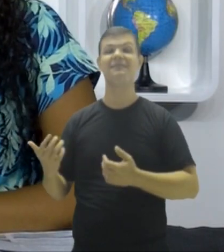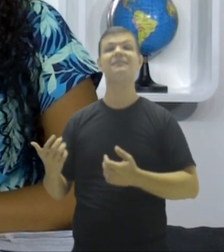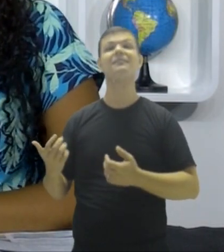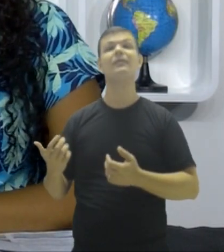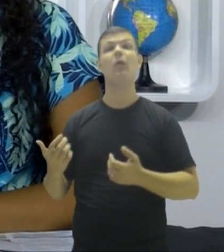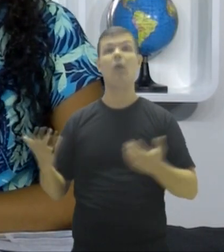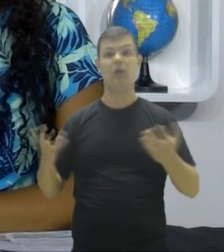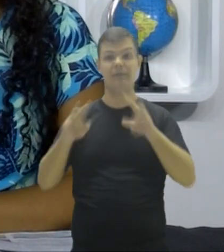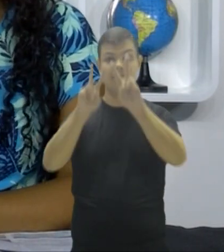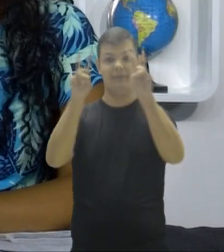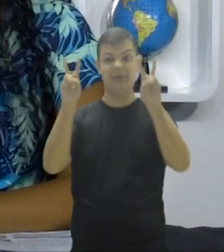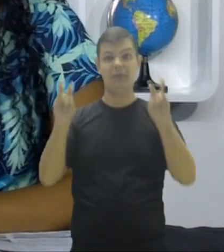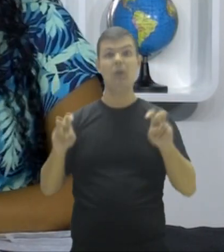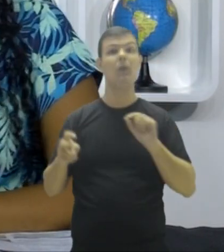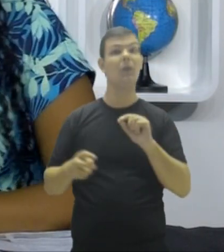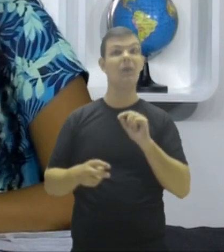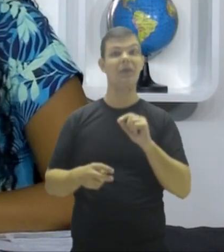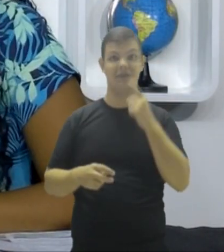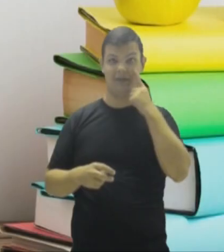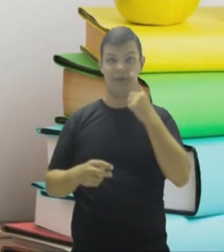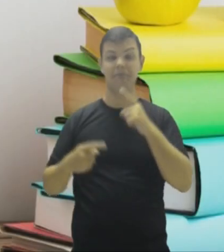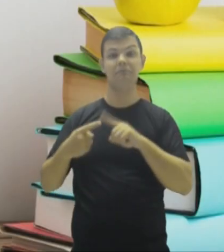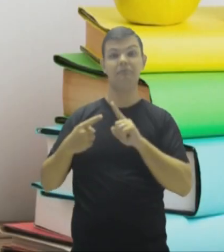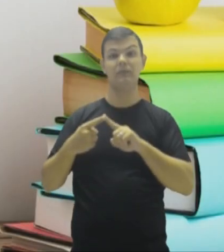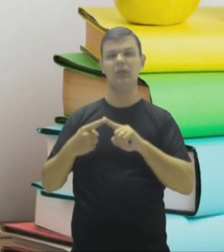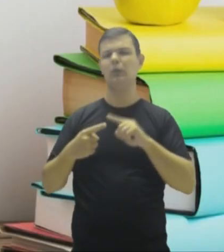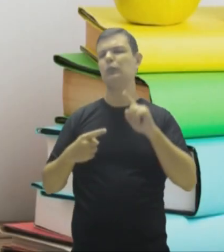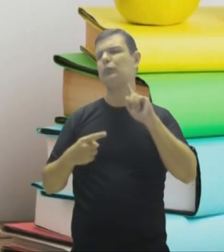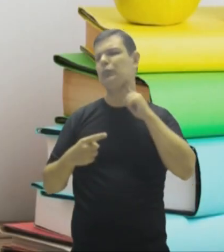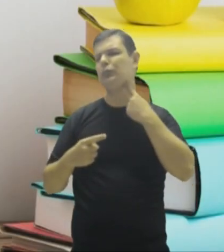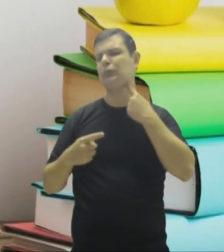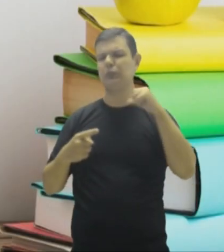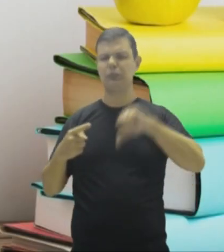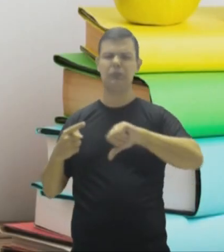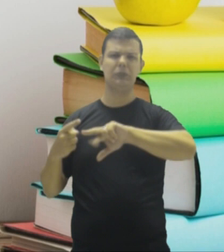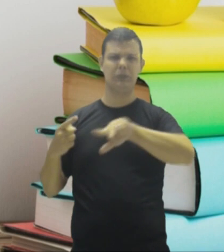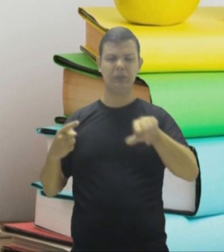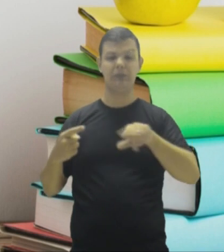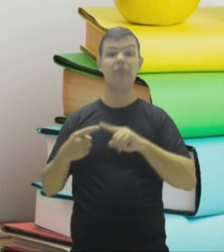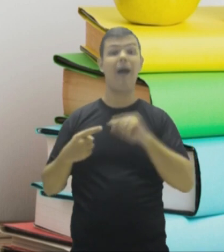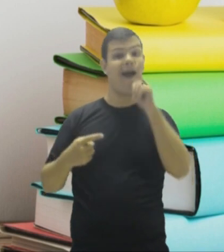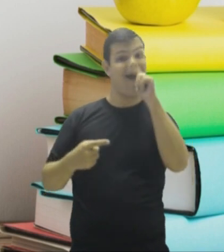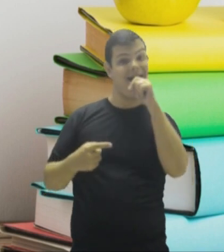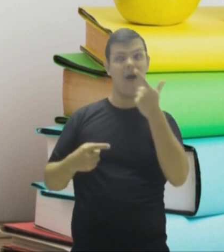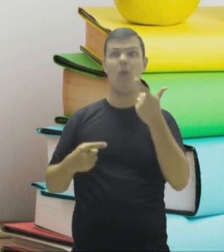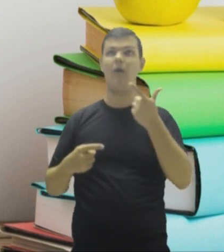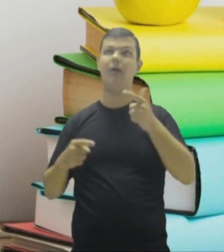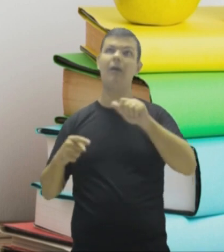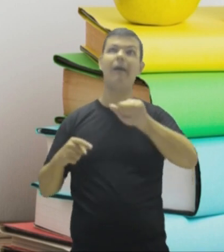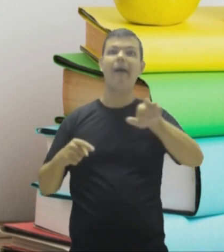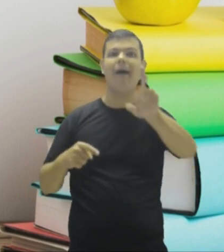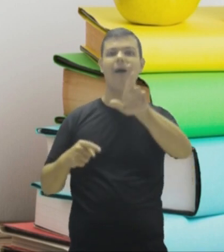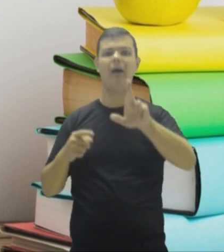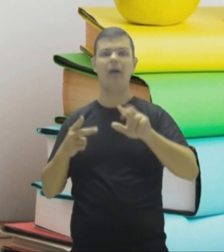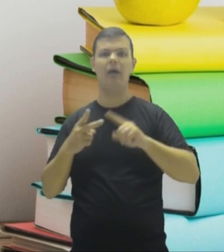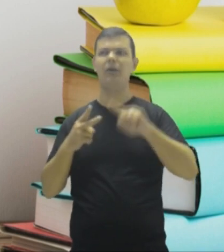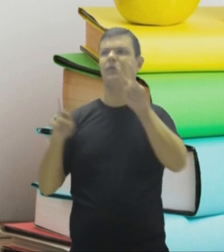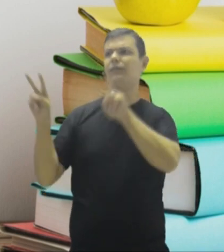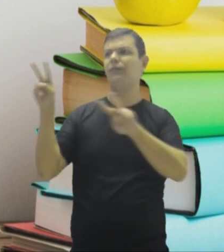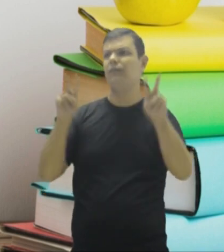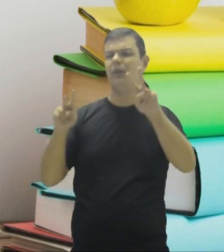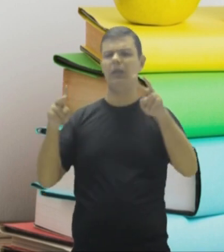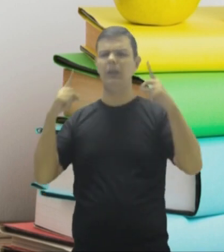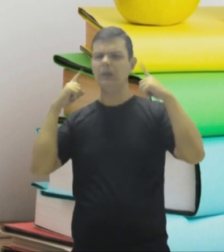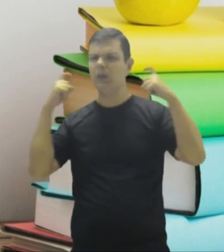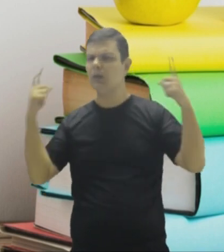os nossos temas serão o seguinte, acompanhe. Poluição. Água, poluição da água, poluição do ar, poluição visual